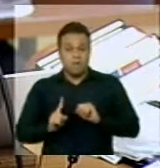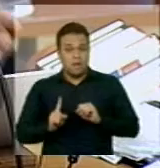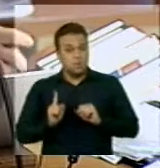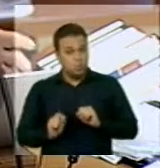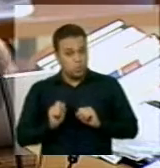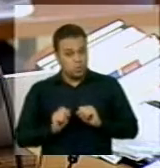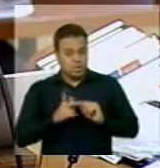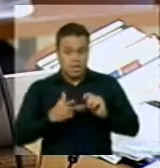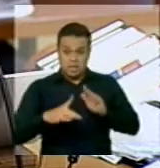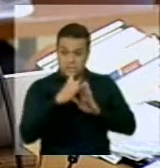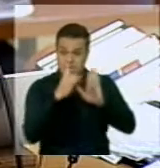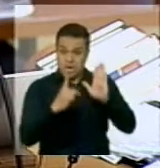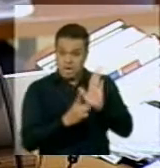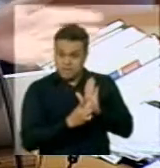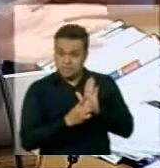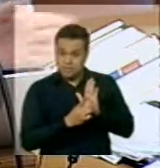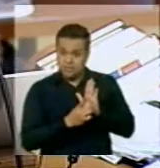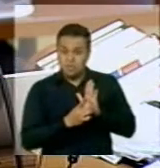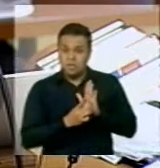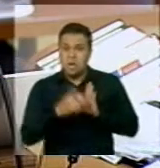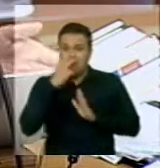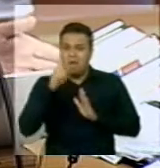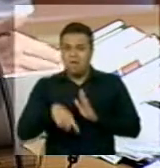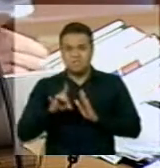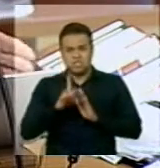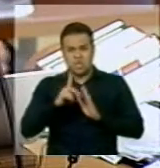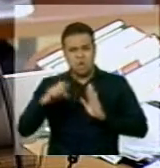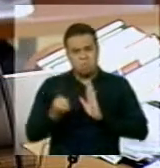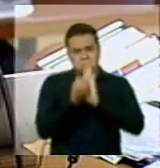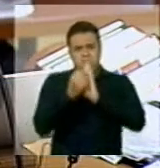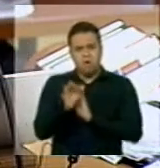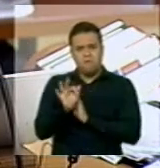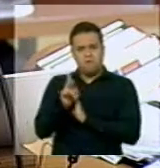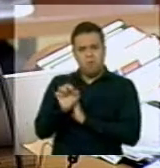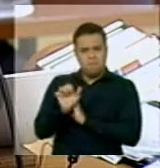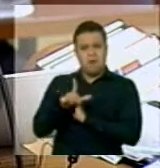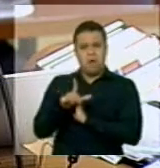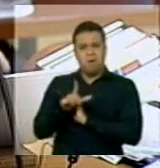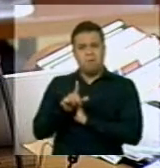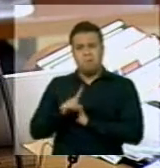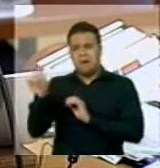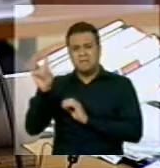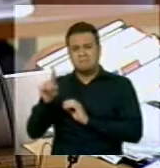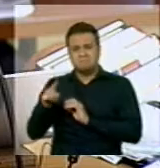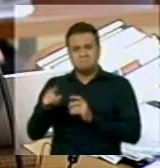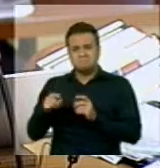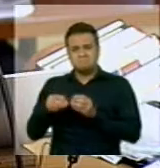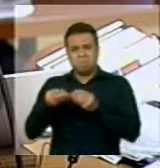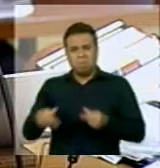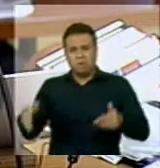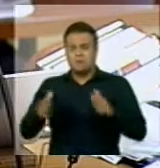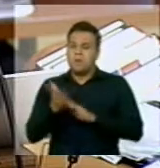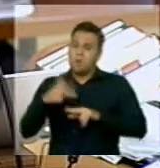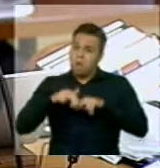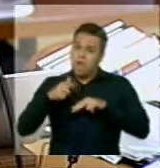desta declaração um mero ato formal e vazio. Portanto, senhor presidente, eu desde logo, com essa